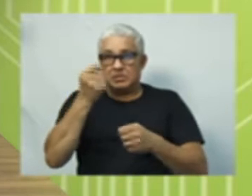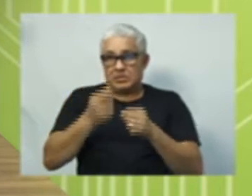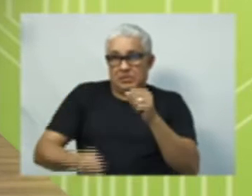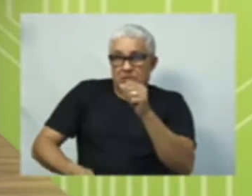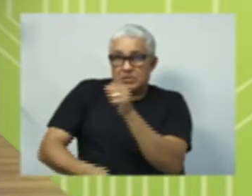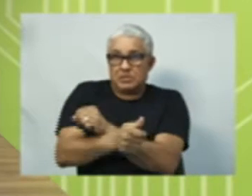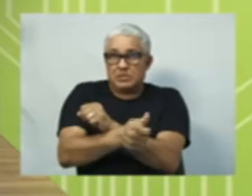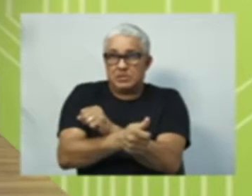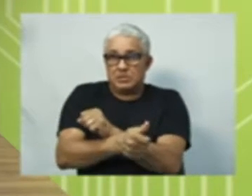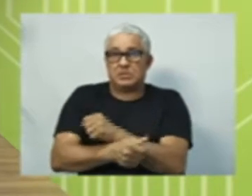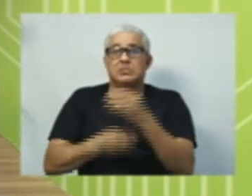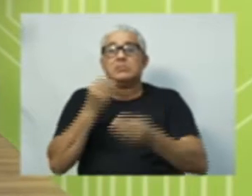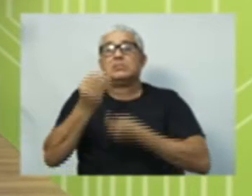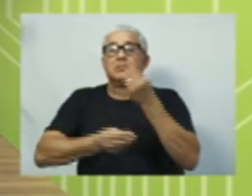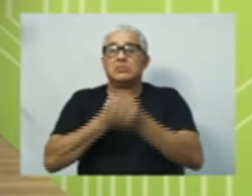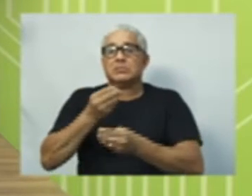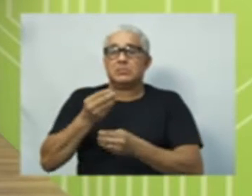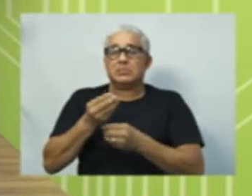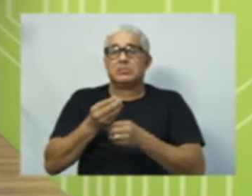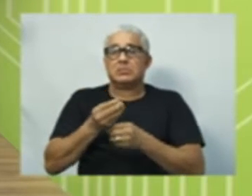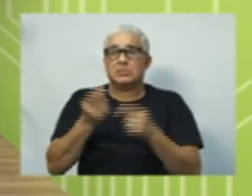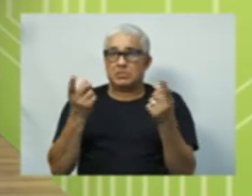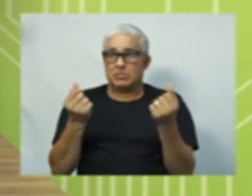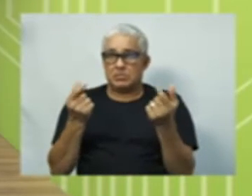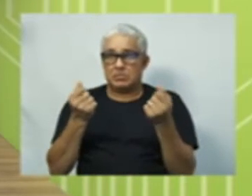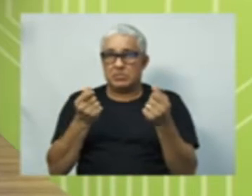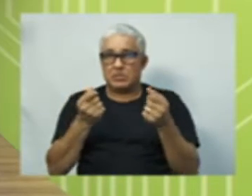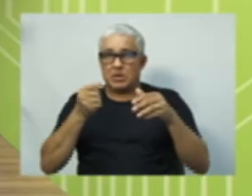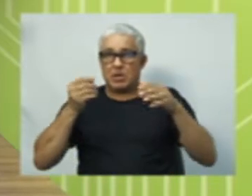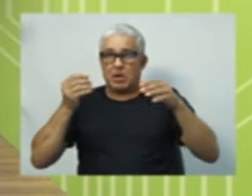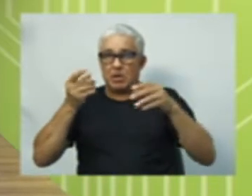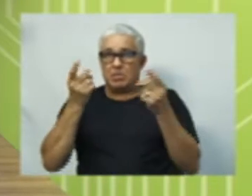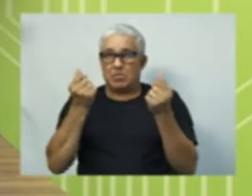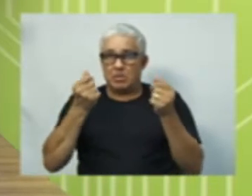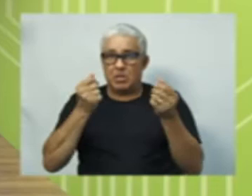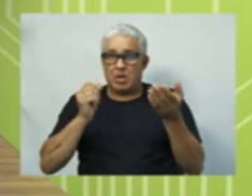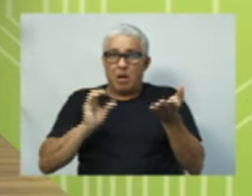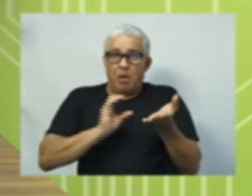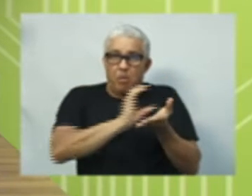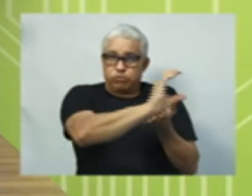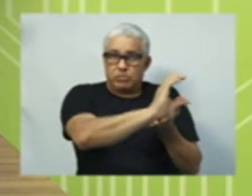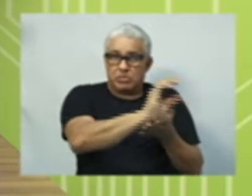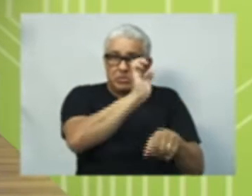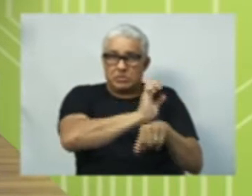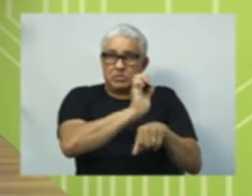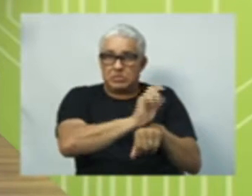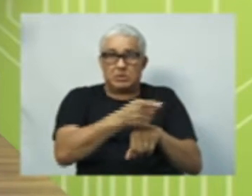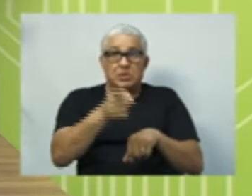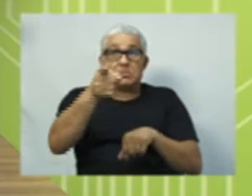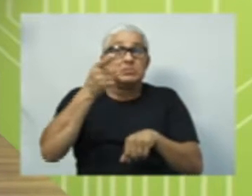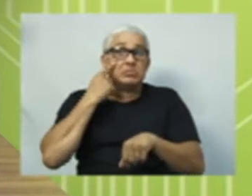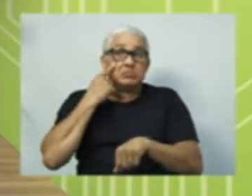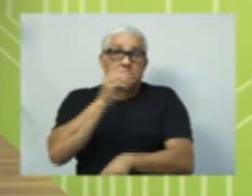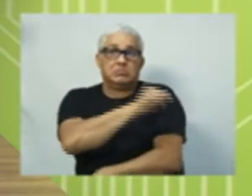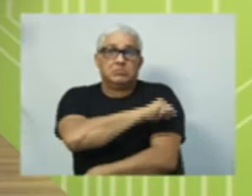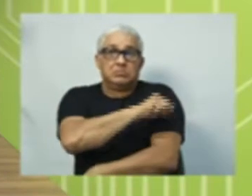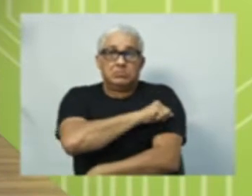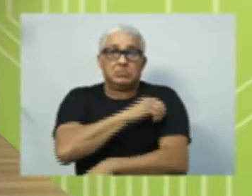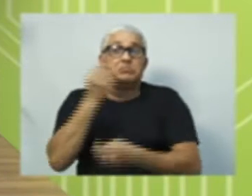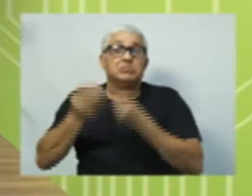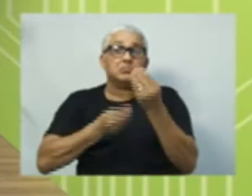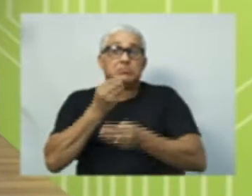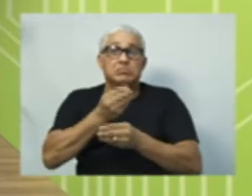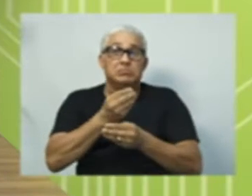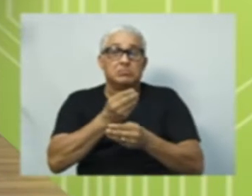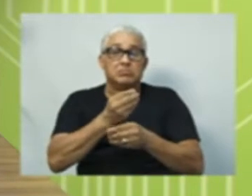Então, qual é a forma de recurso como entra o recurso dentro do Estado? Quero ver você, aluno, como entra o recurso dentro do Estado? Isso